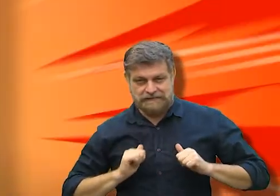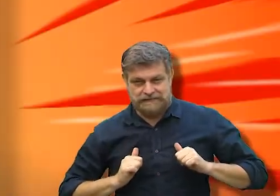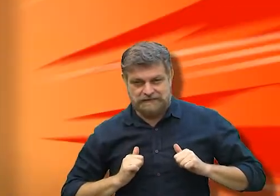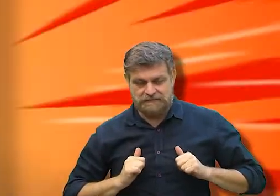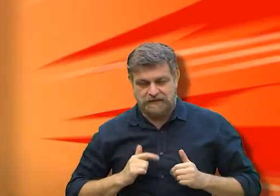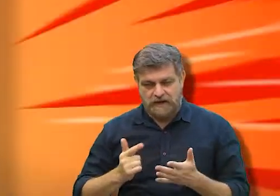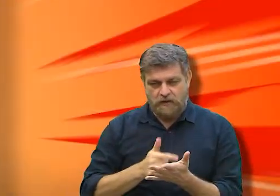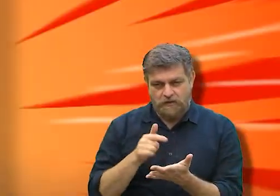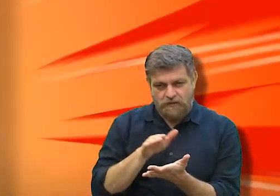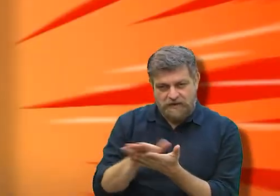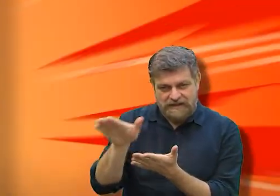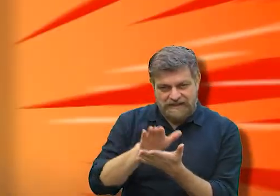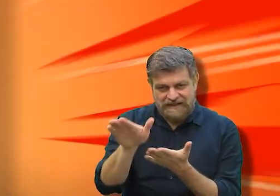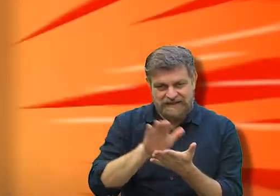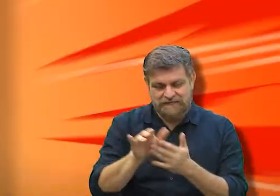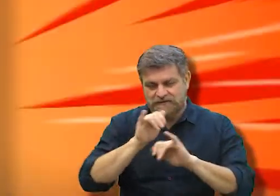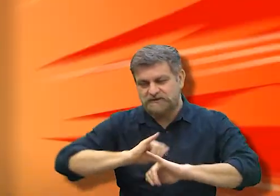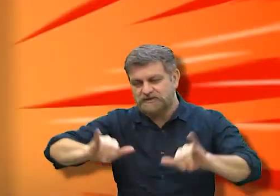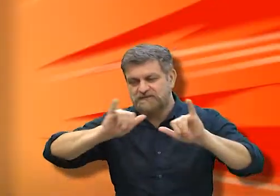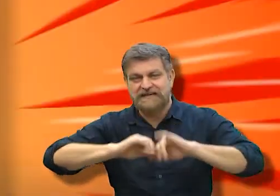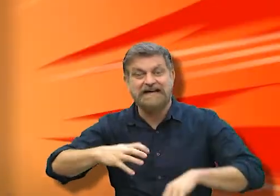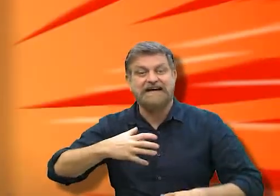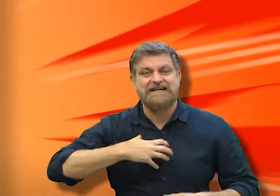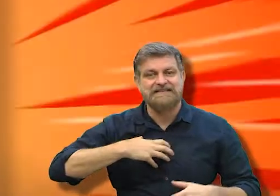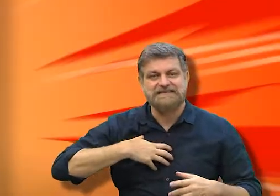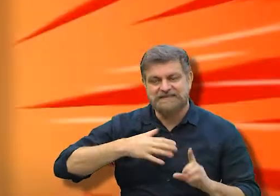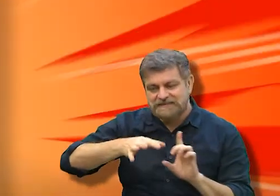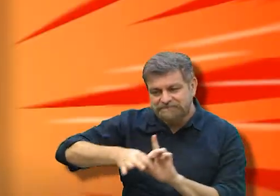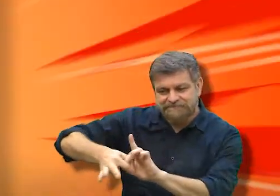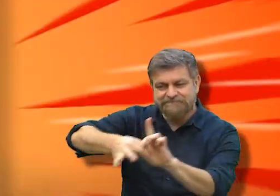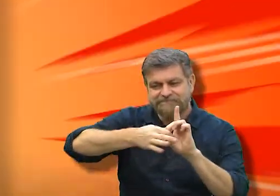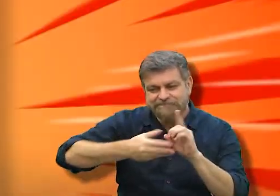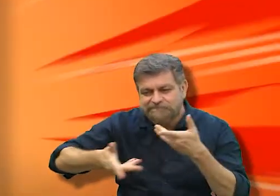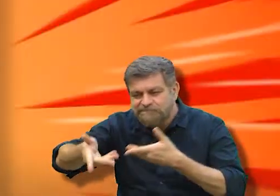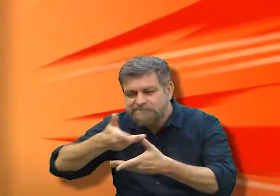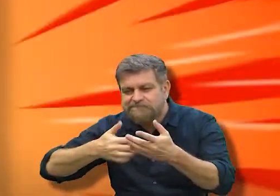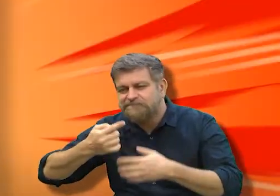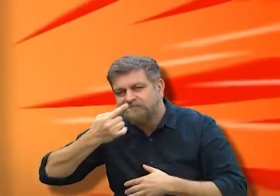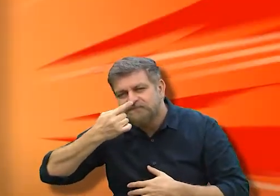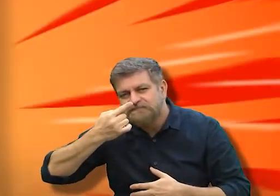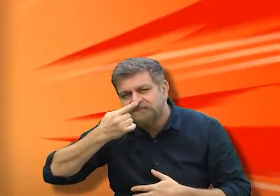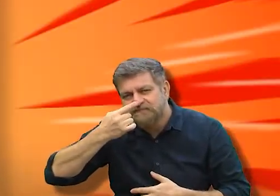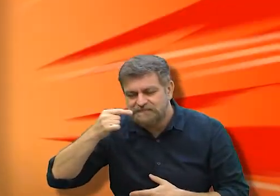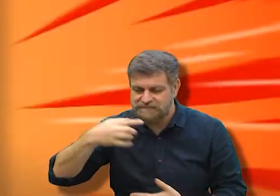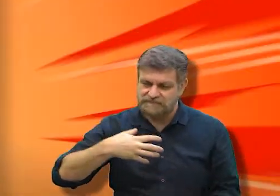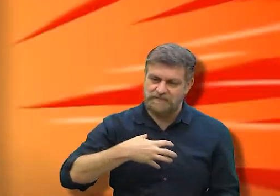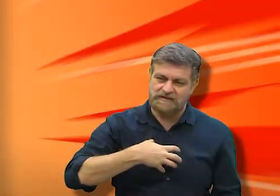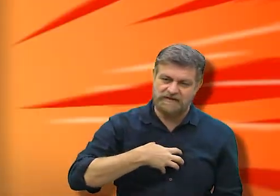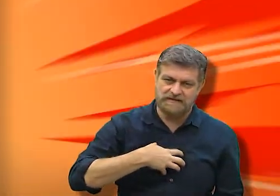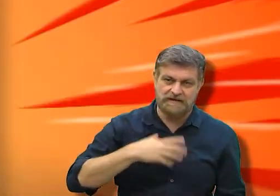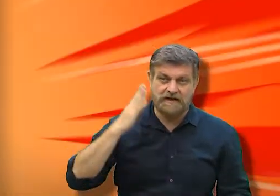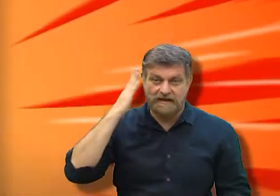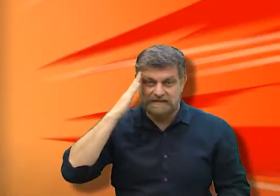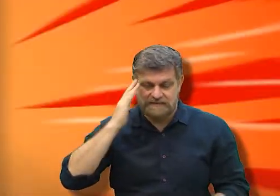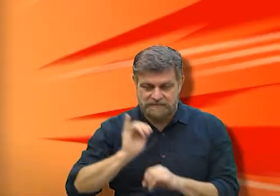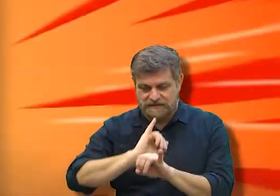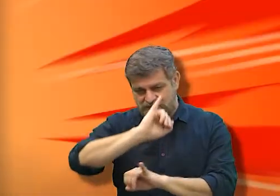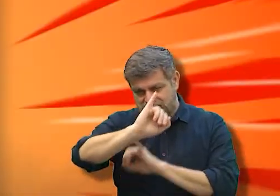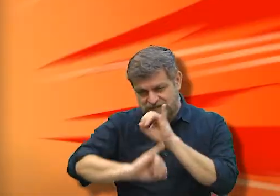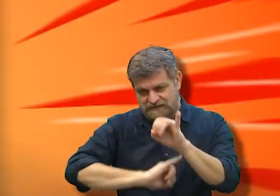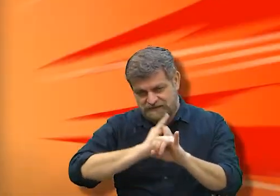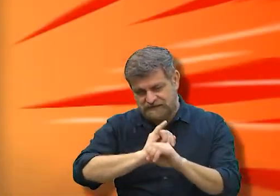aqui nesse formato de entrevista virtual há quase 2 anos. Antigamente, o entrevistado vinha aqui